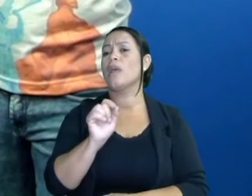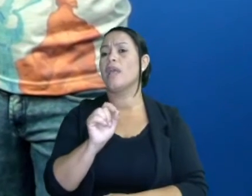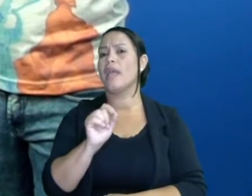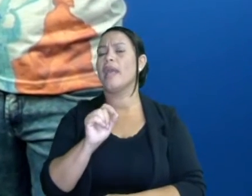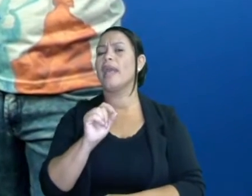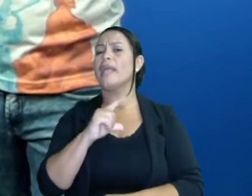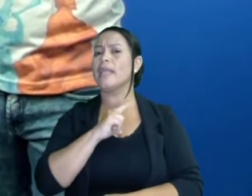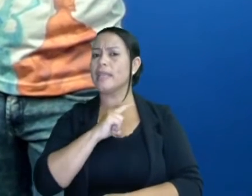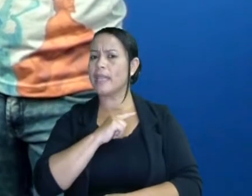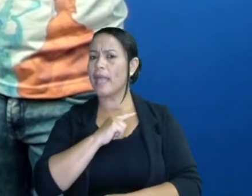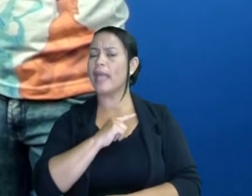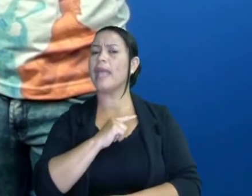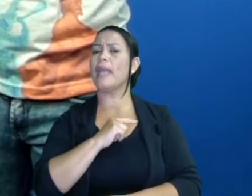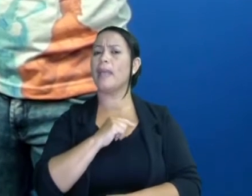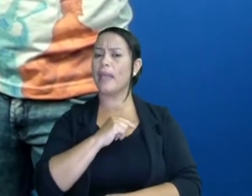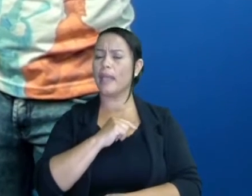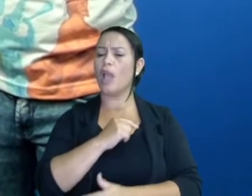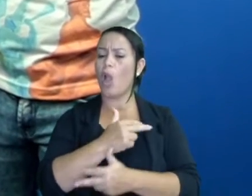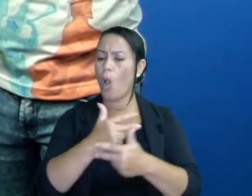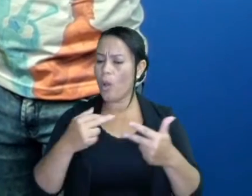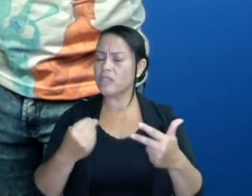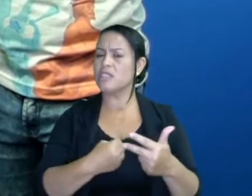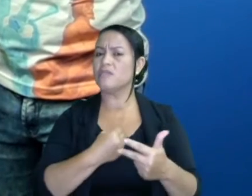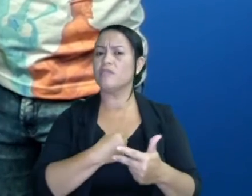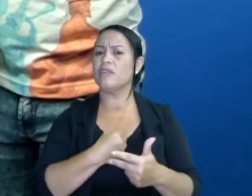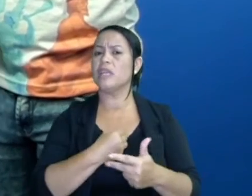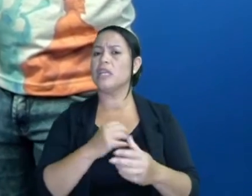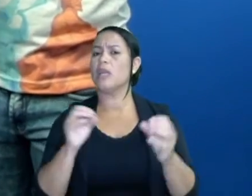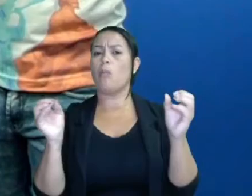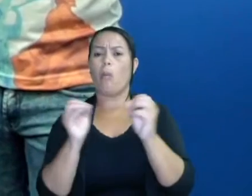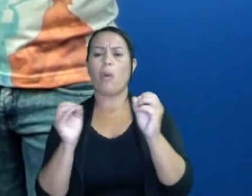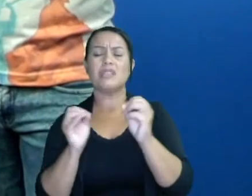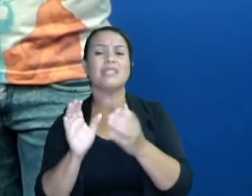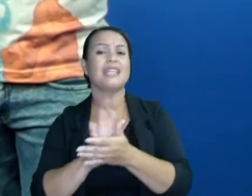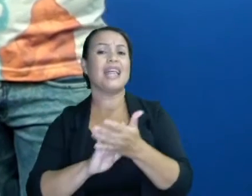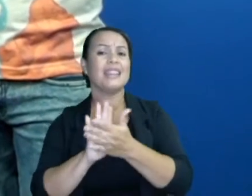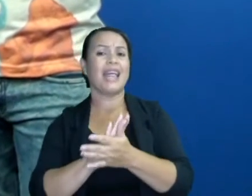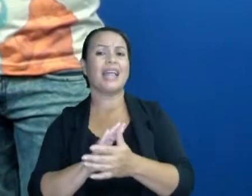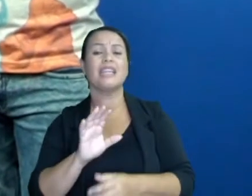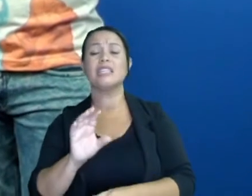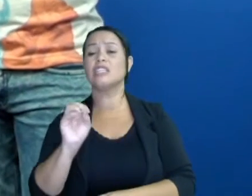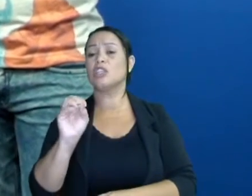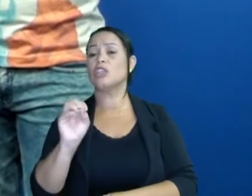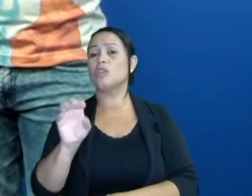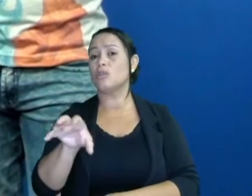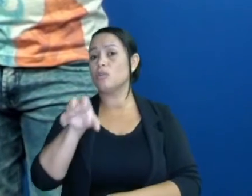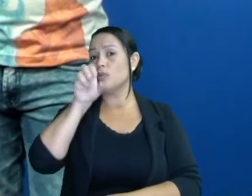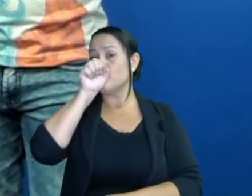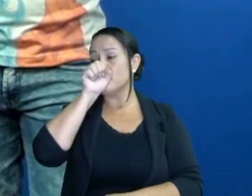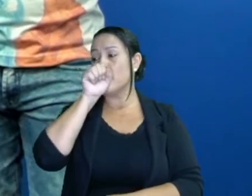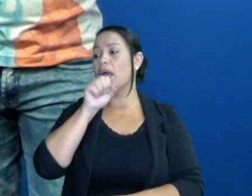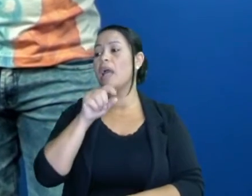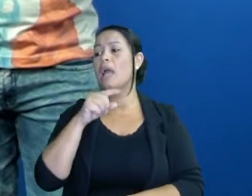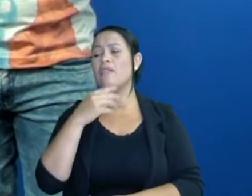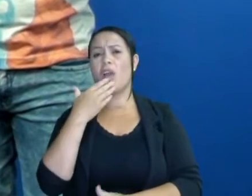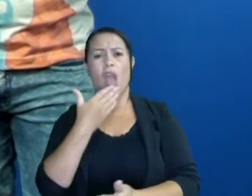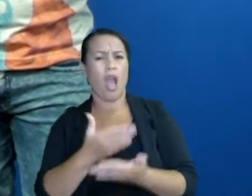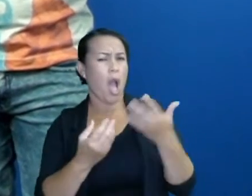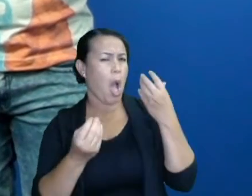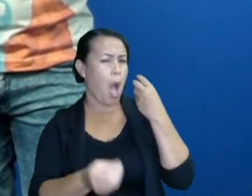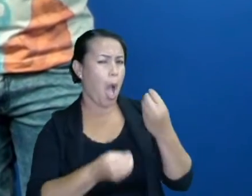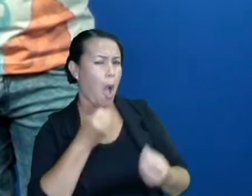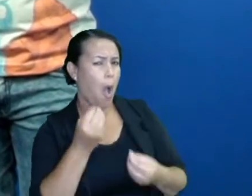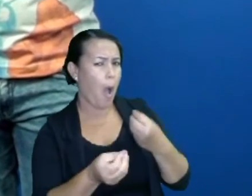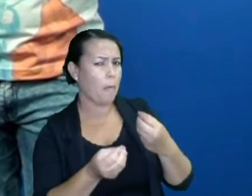seres que viviam sem a presença de oxigênio e ela ficou absurdamente admirada como algo disso poderia